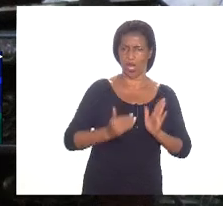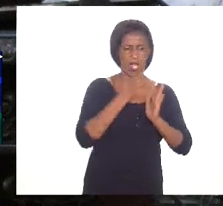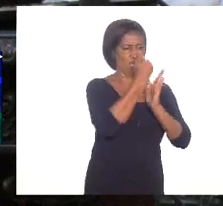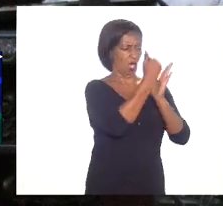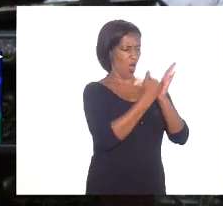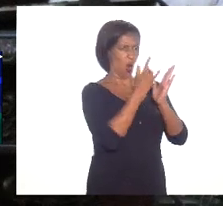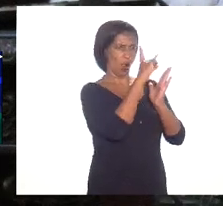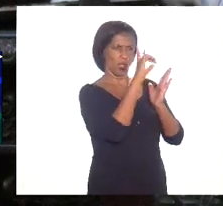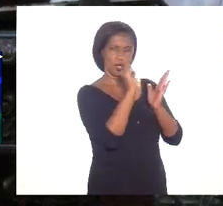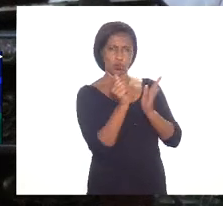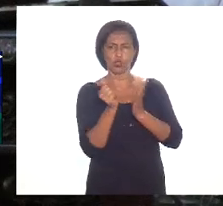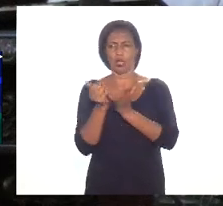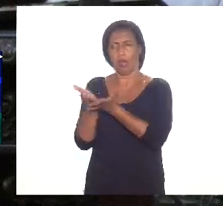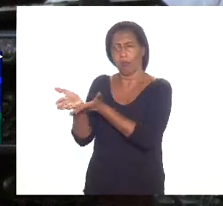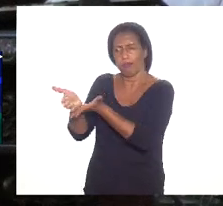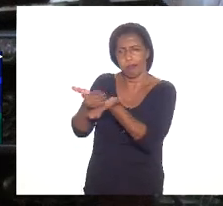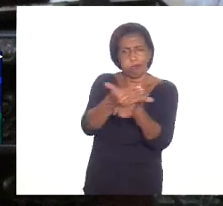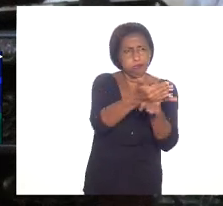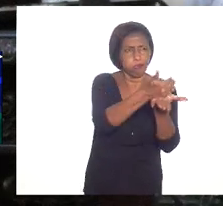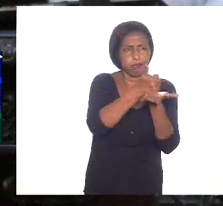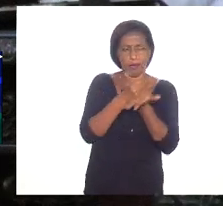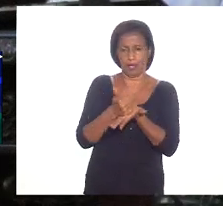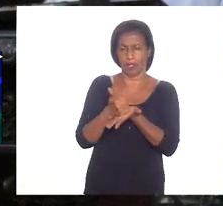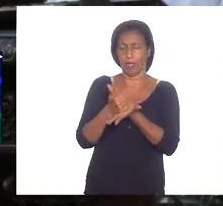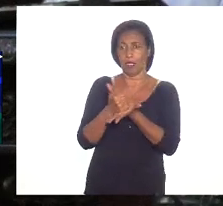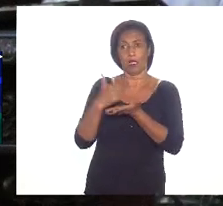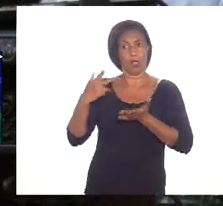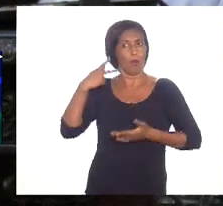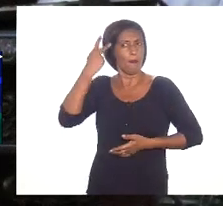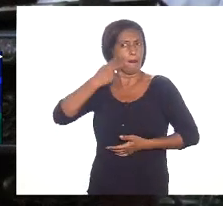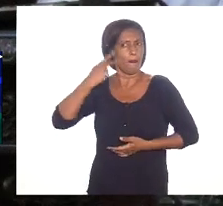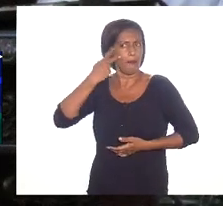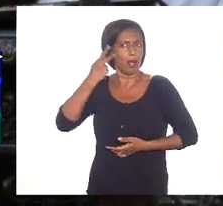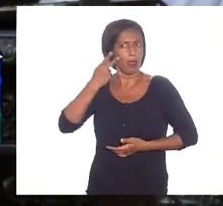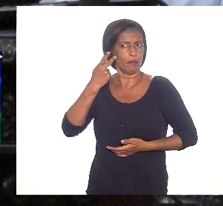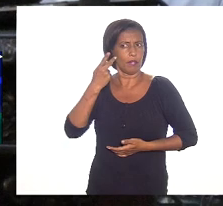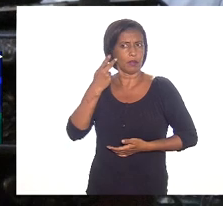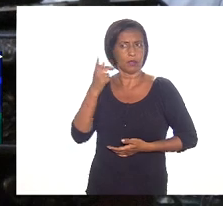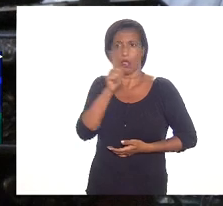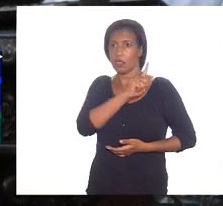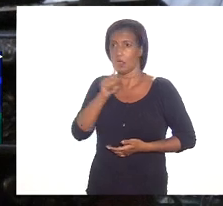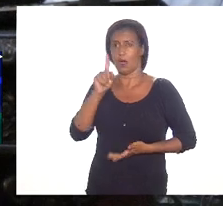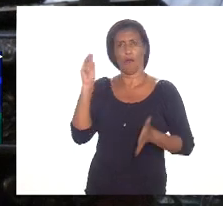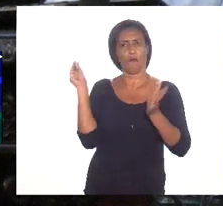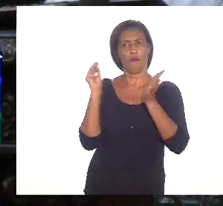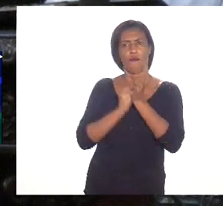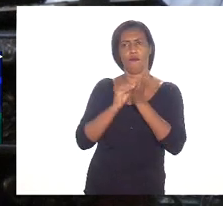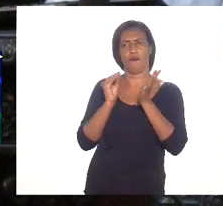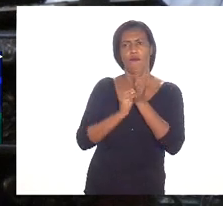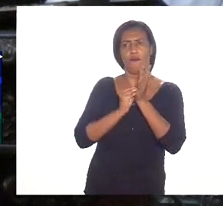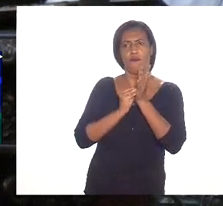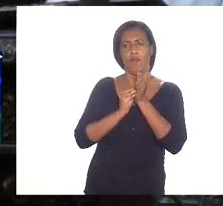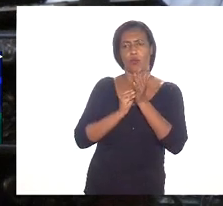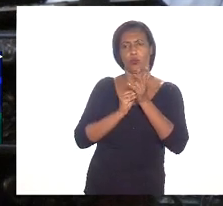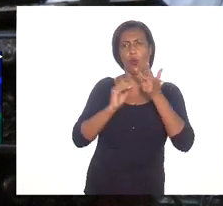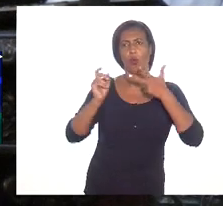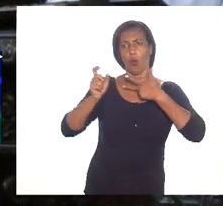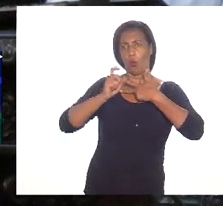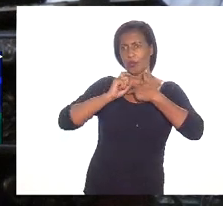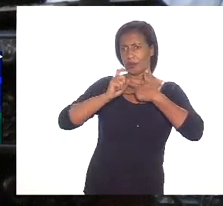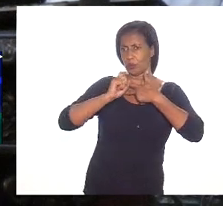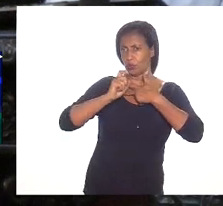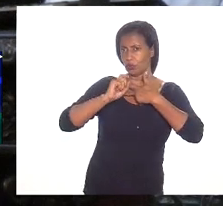para garantir a arrecadação tão O parlamento não faltou executivo e não é de agora não